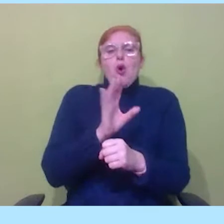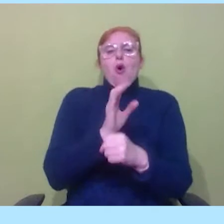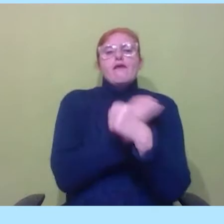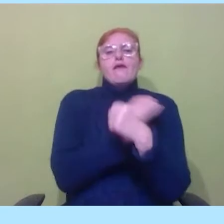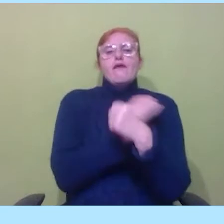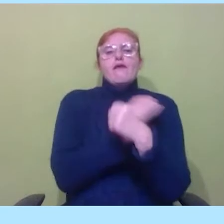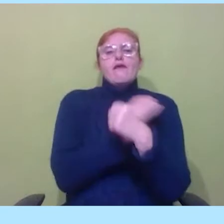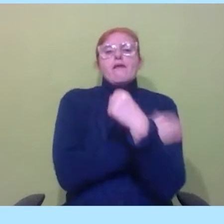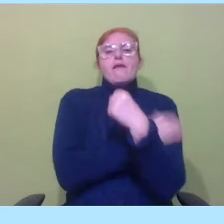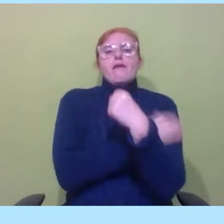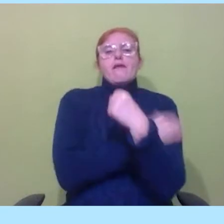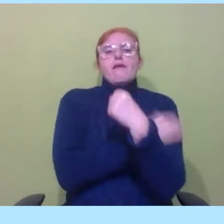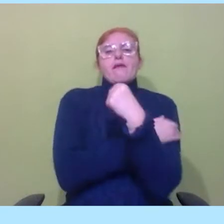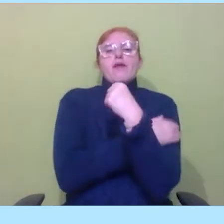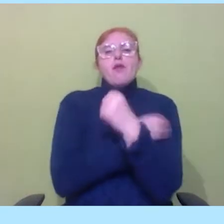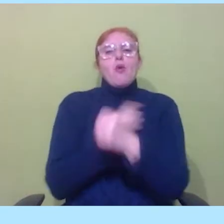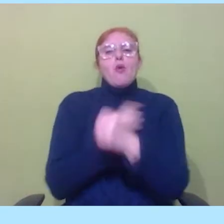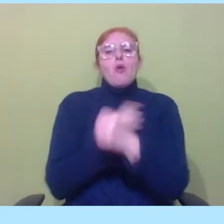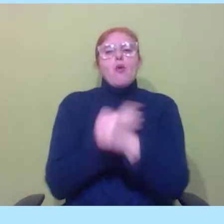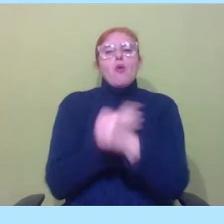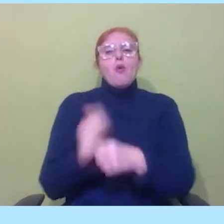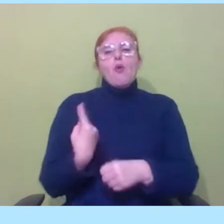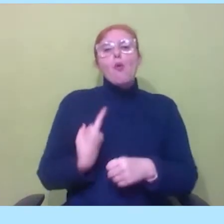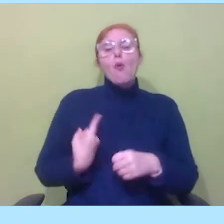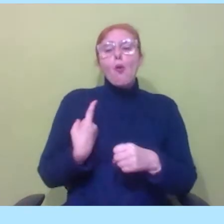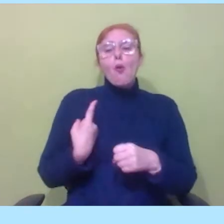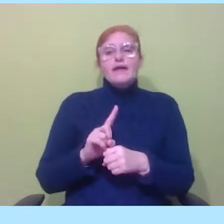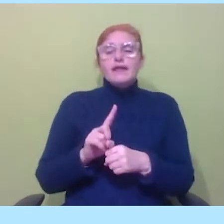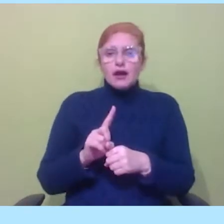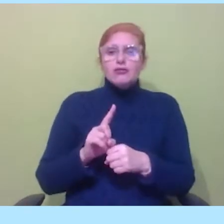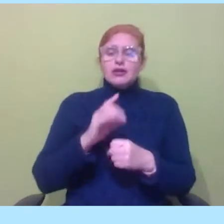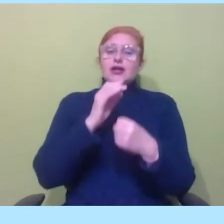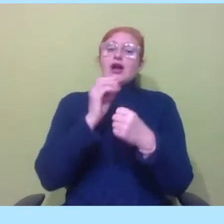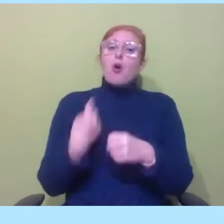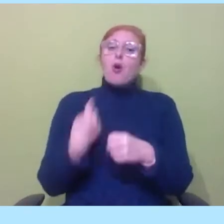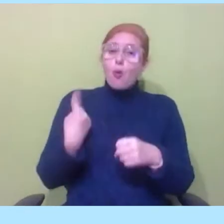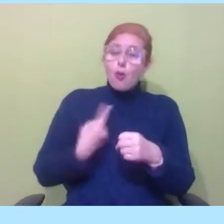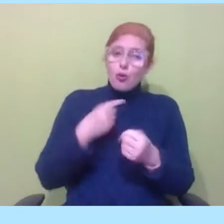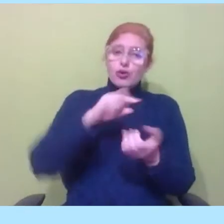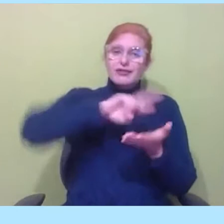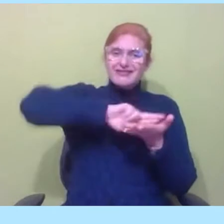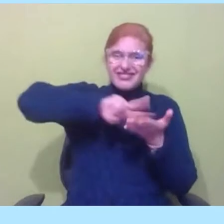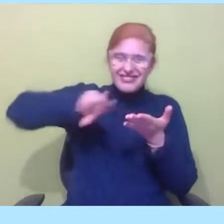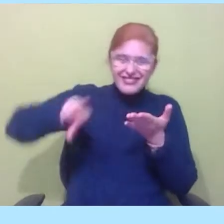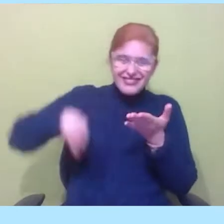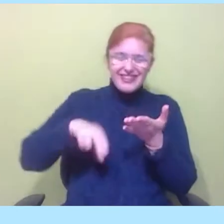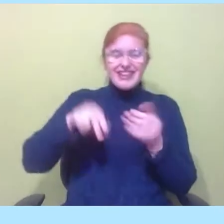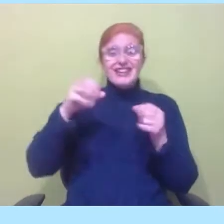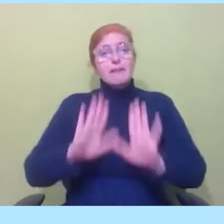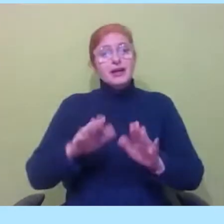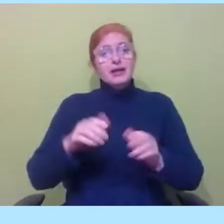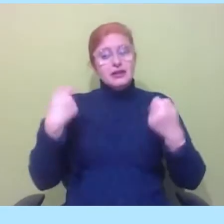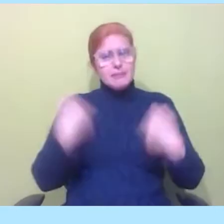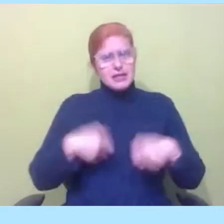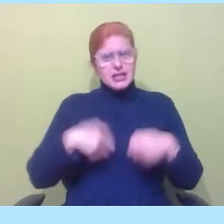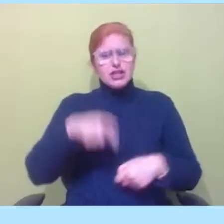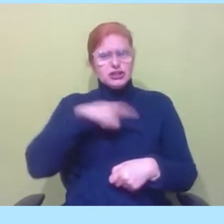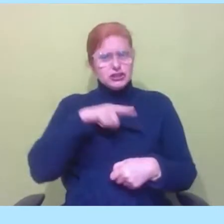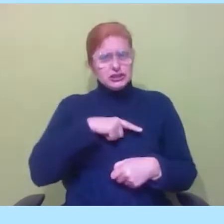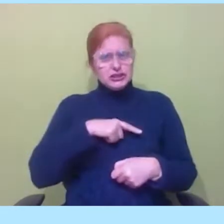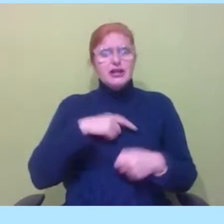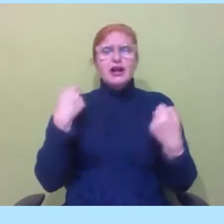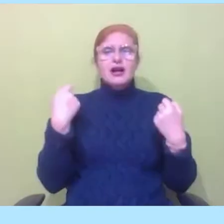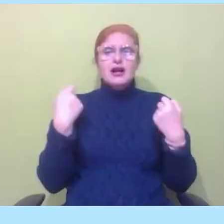suas diversas formas de fazer, mas a capacidade de ter conhecimentos